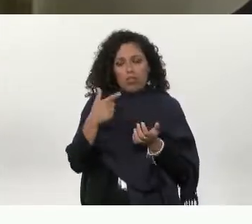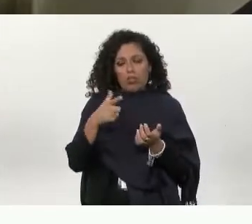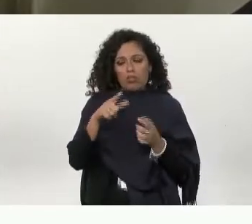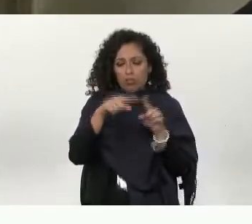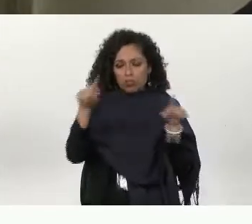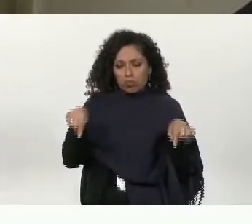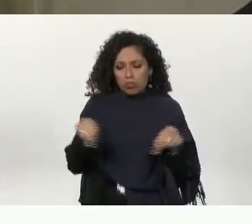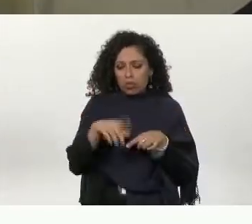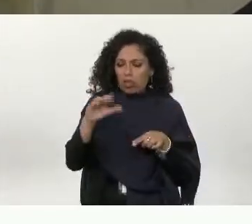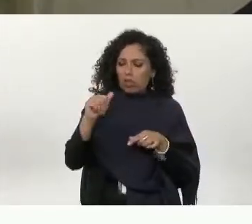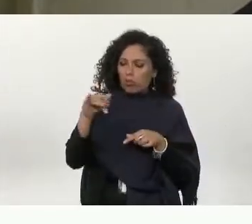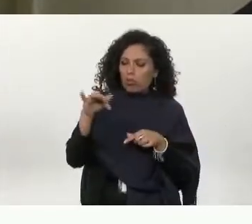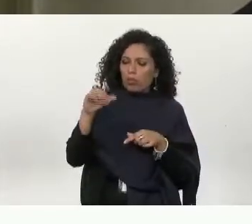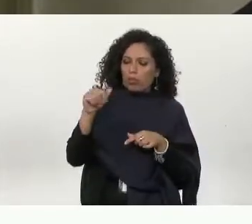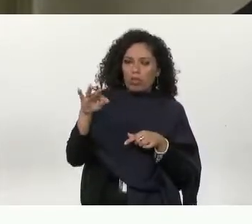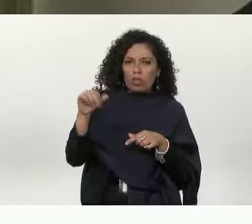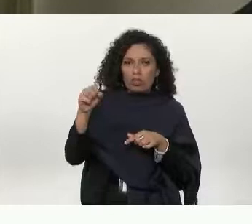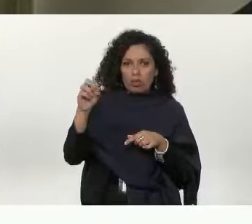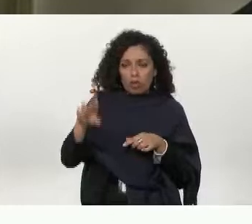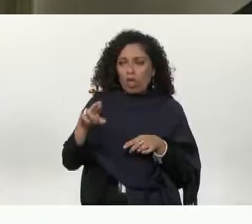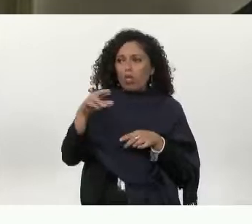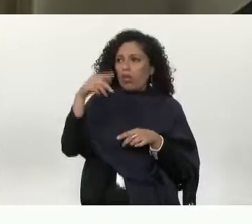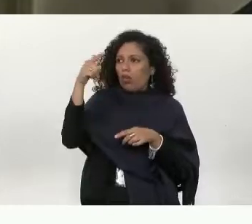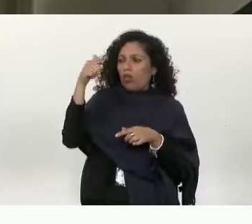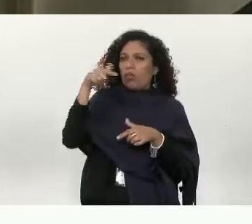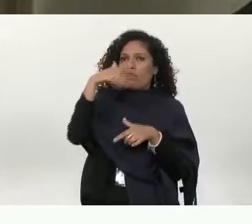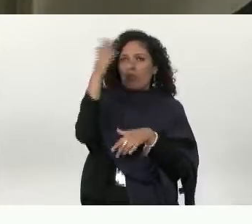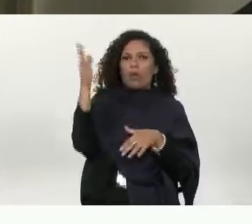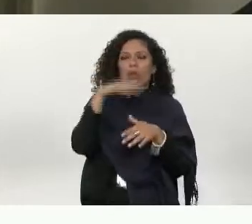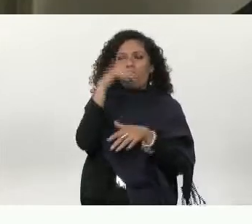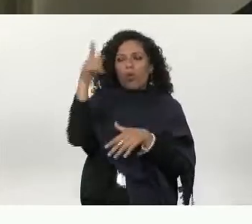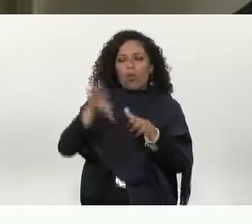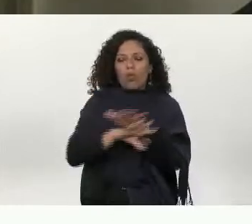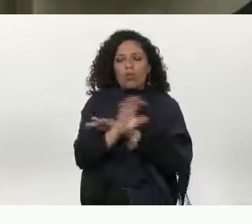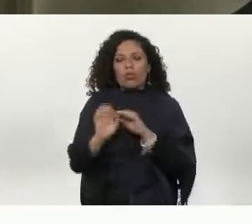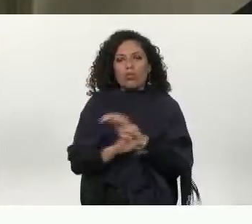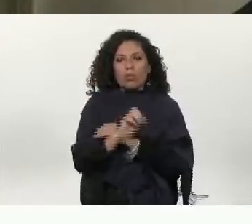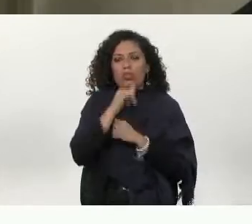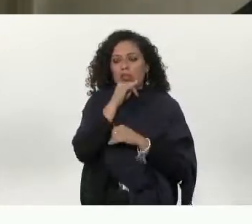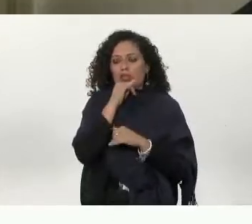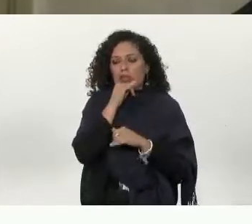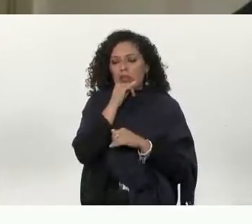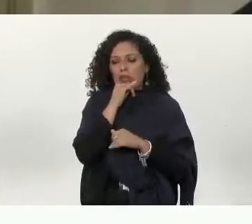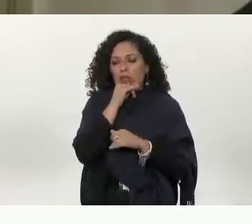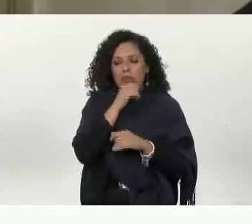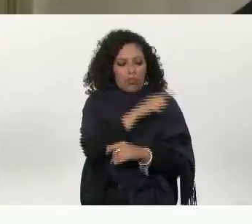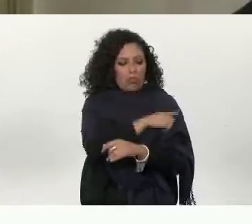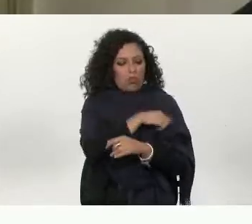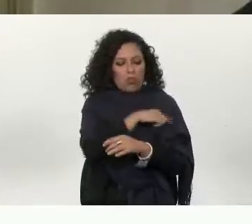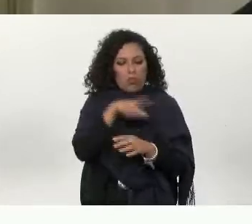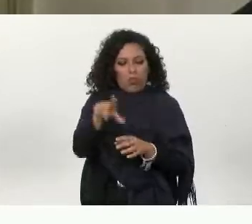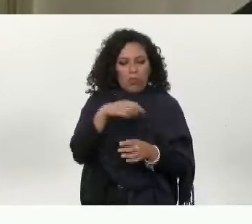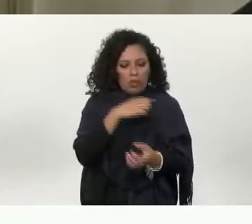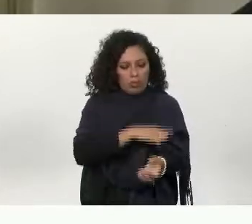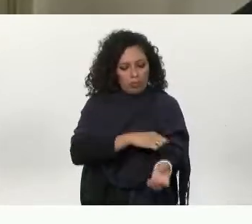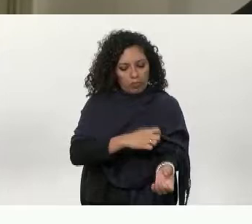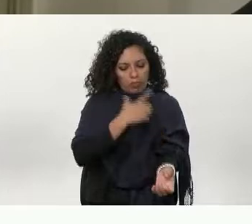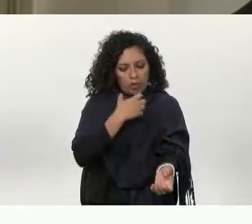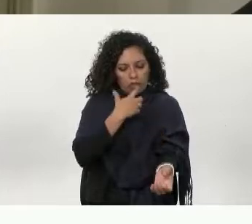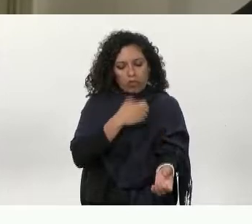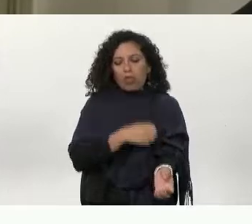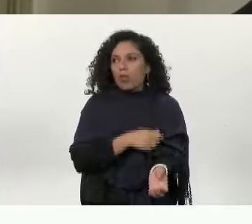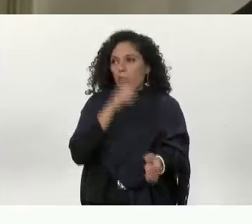as enfermeiras colhem o sangue das gestantes ao interná-las, manda para o laboratório e assim que o exame é pronto, ele é